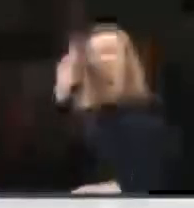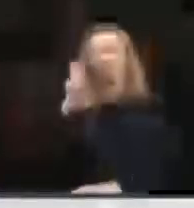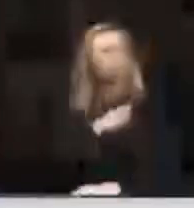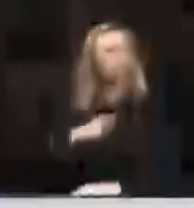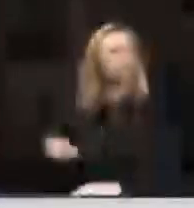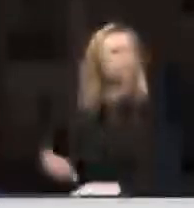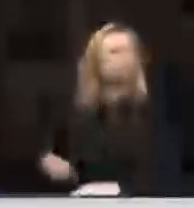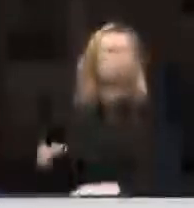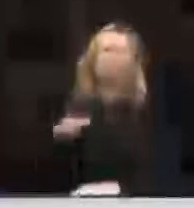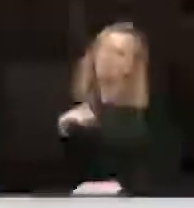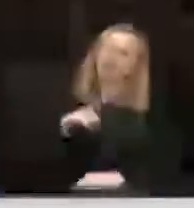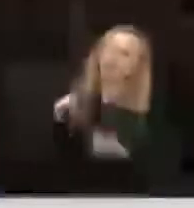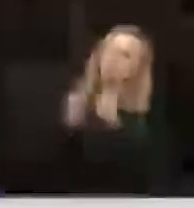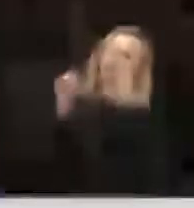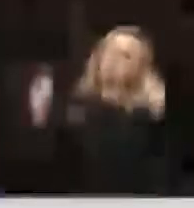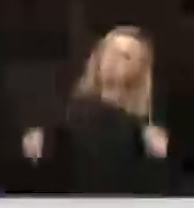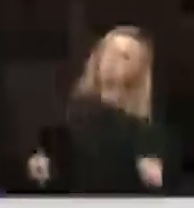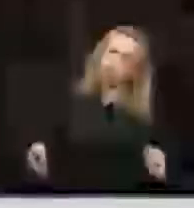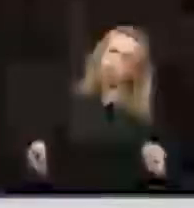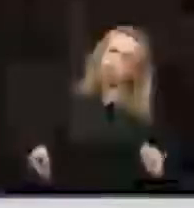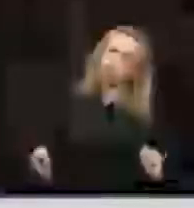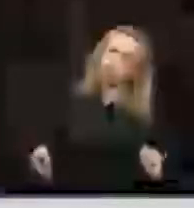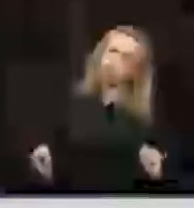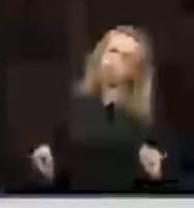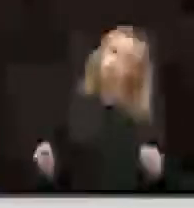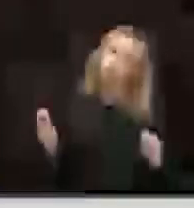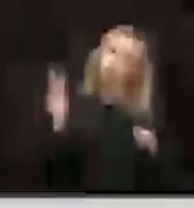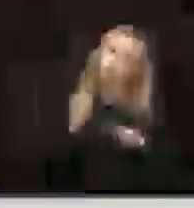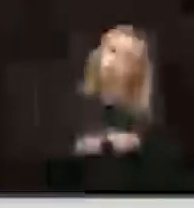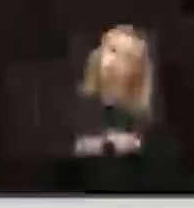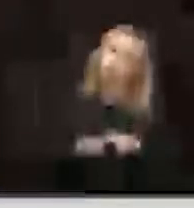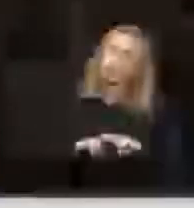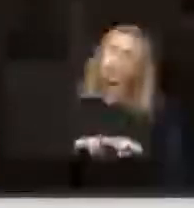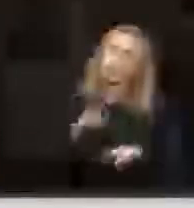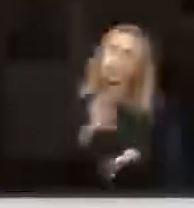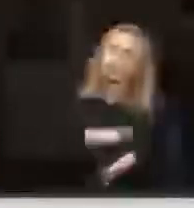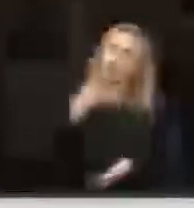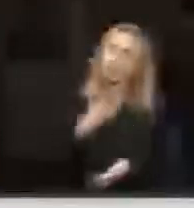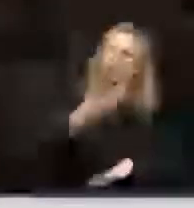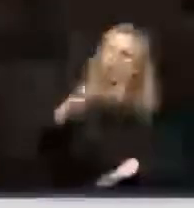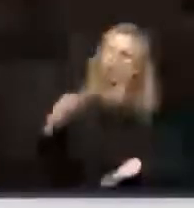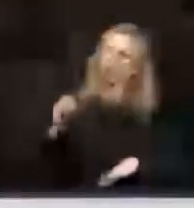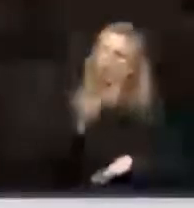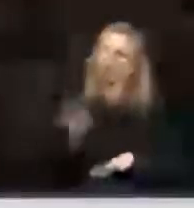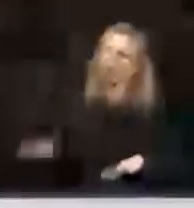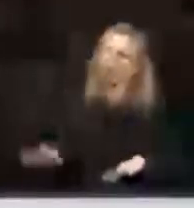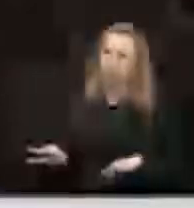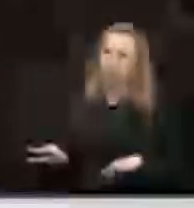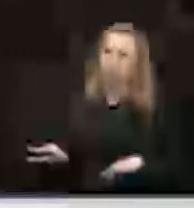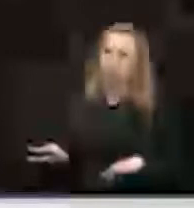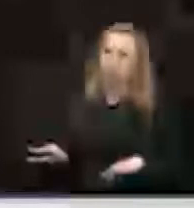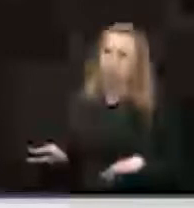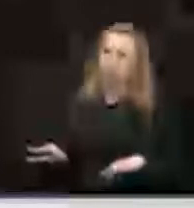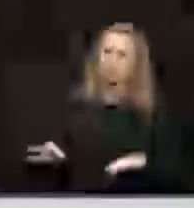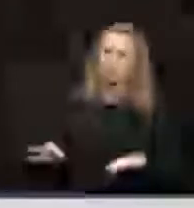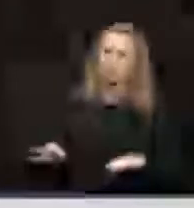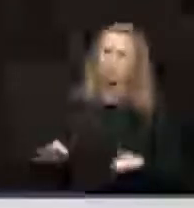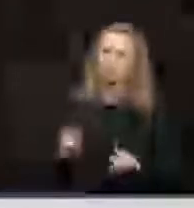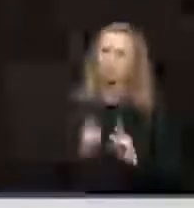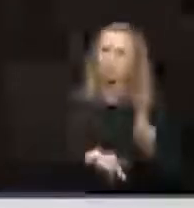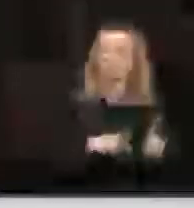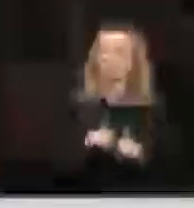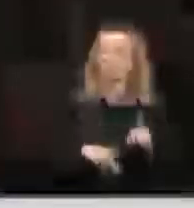temos no nosso sistema penitenciário mais de 40% da população carcerária